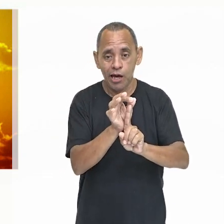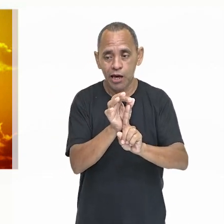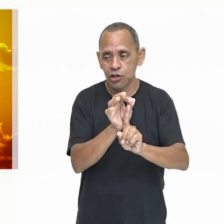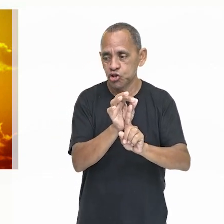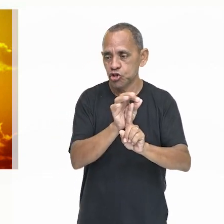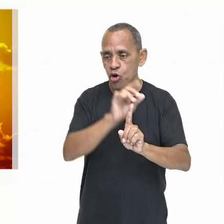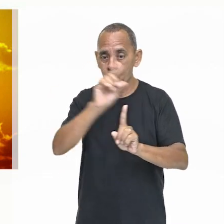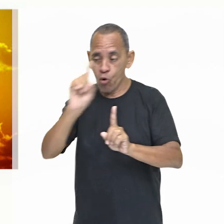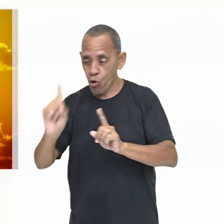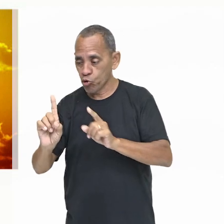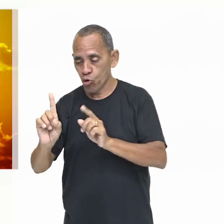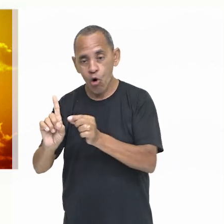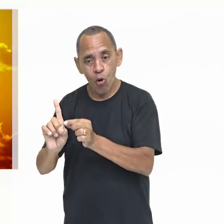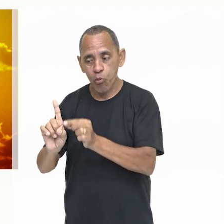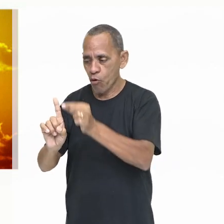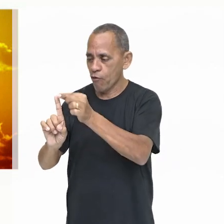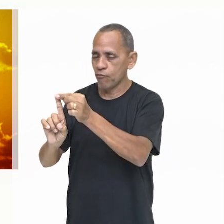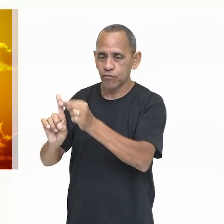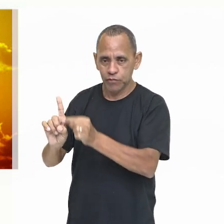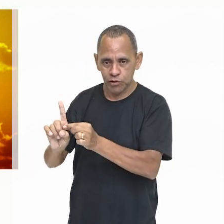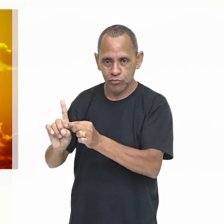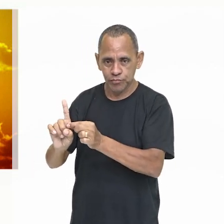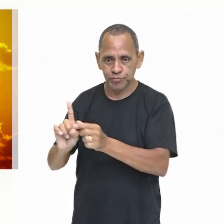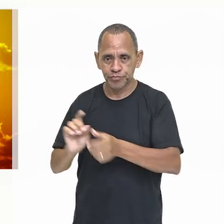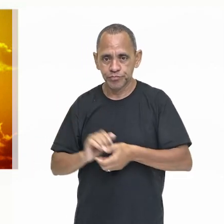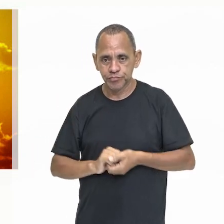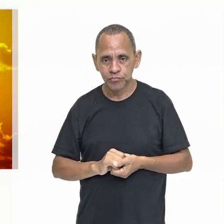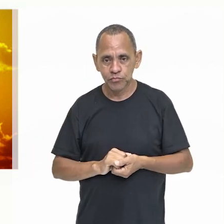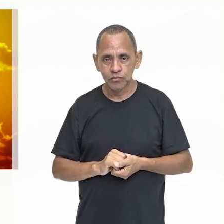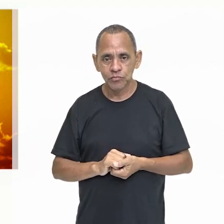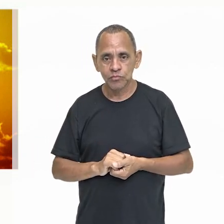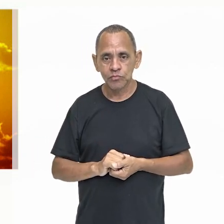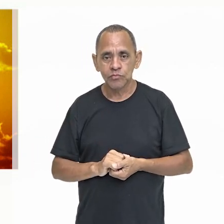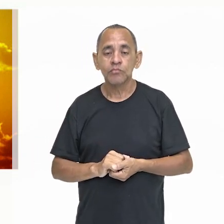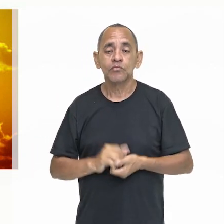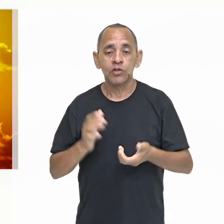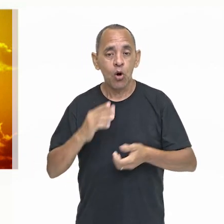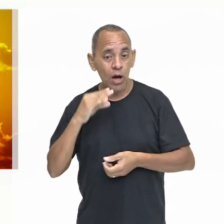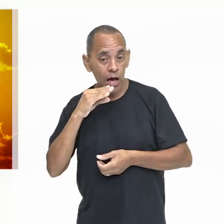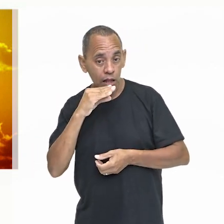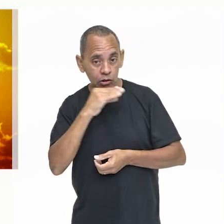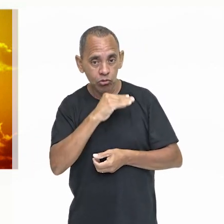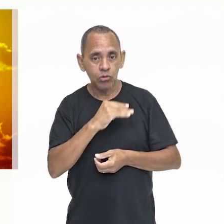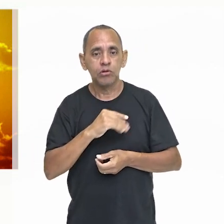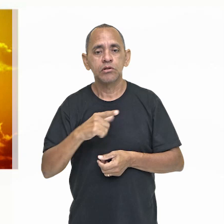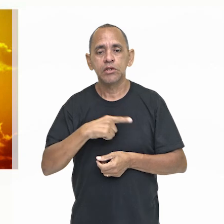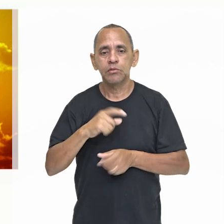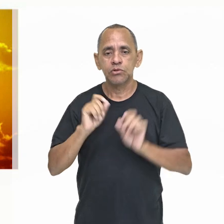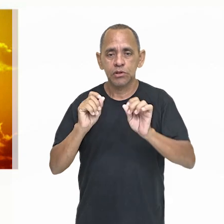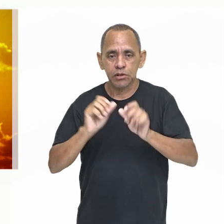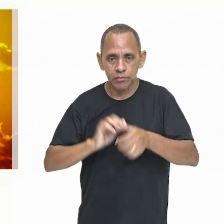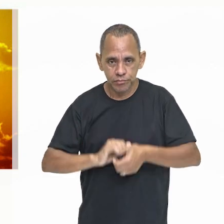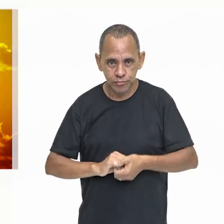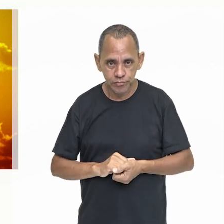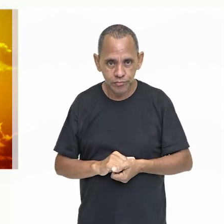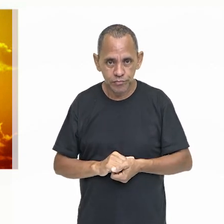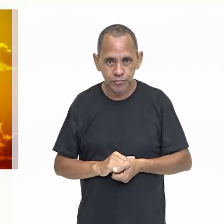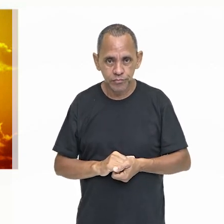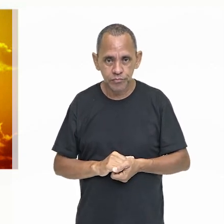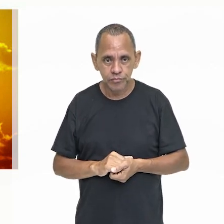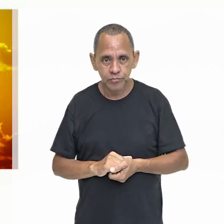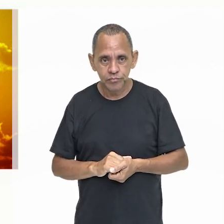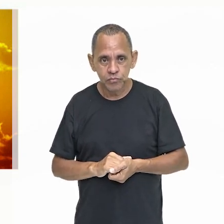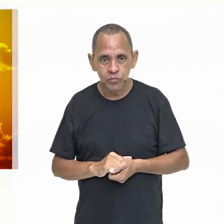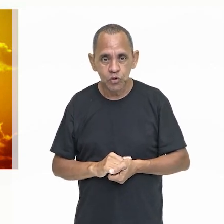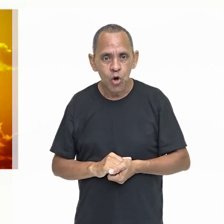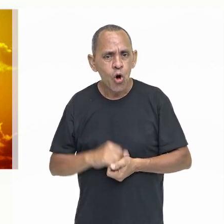mais frio. E quando se fala em calor, nós temos aqui o seguinte. Quando eu